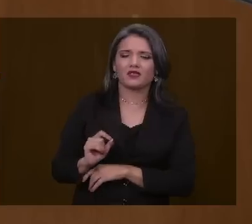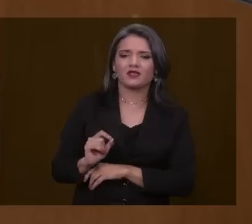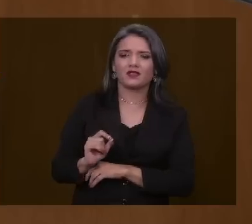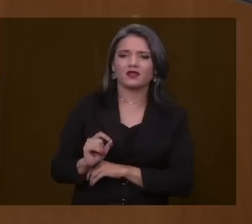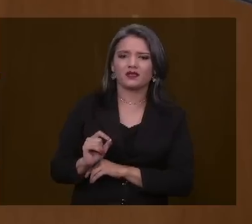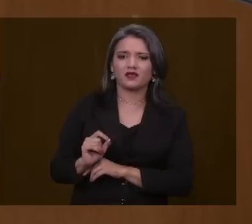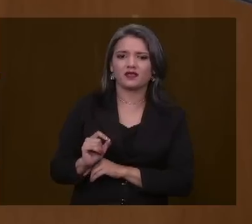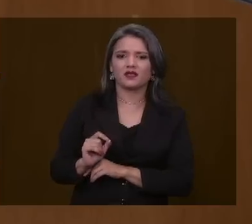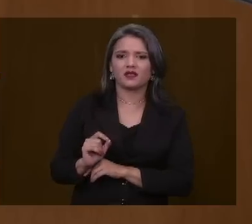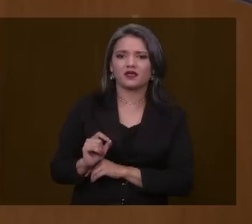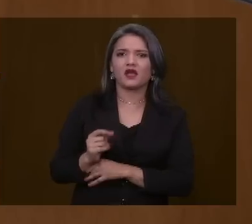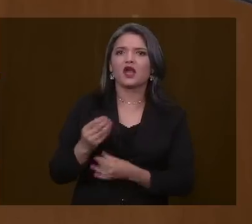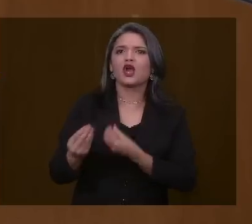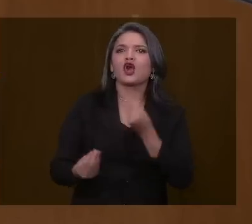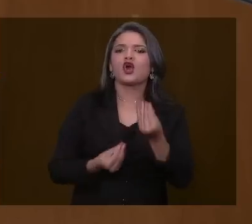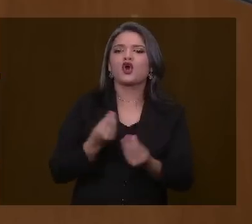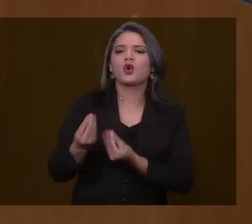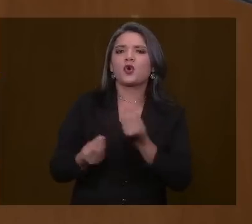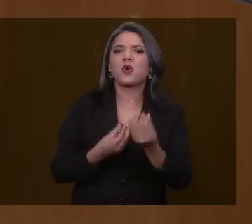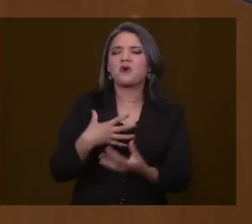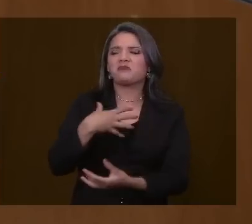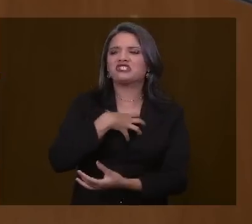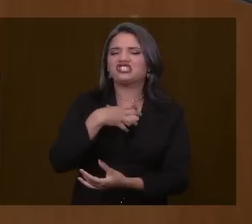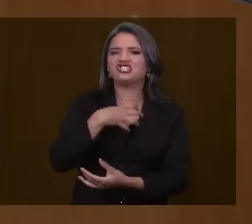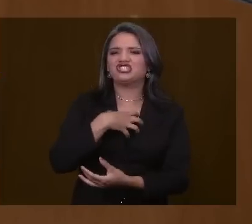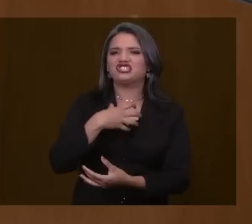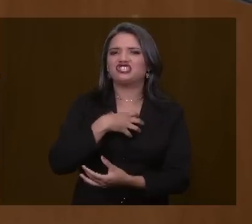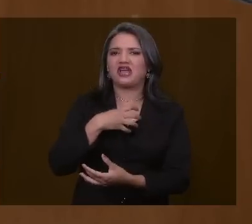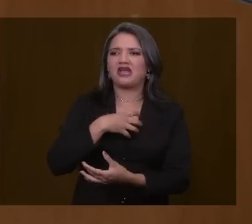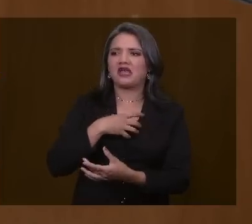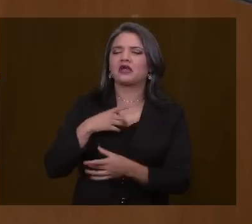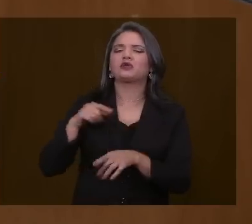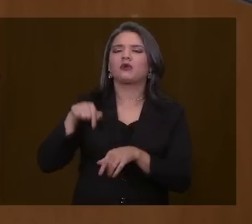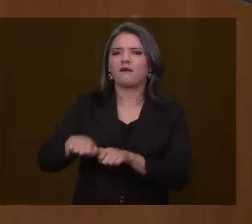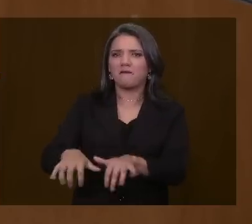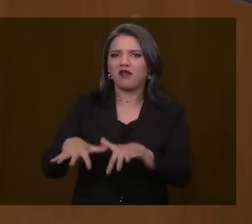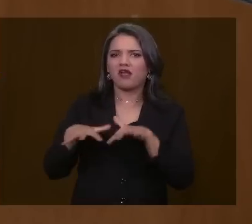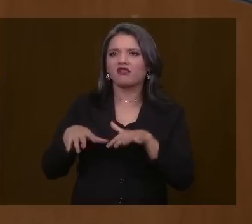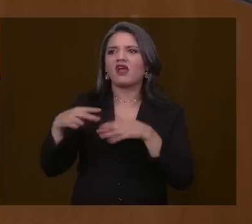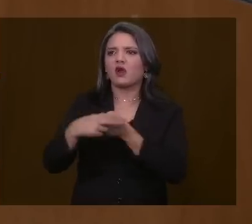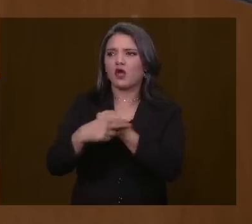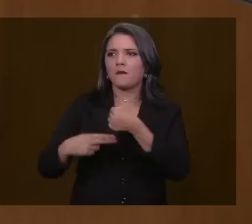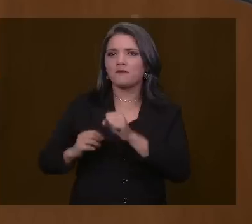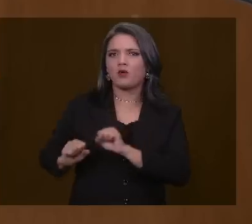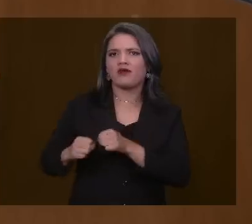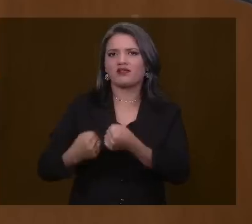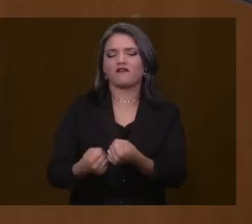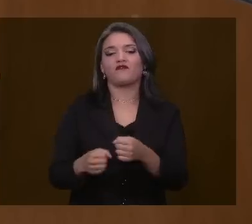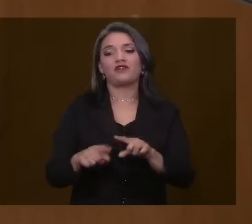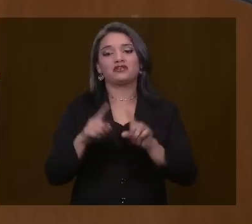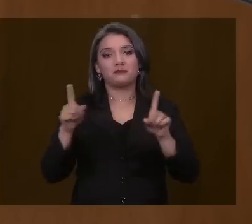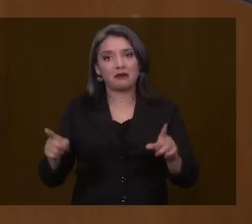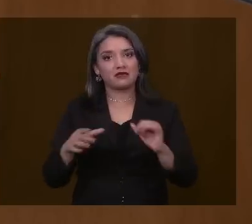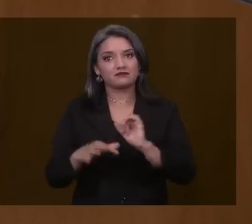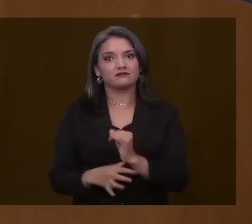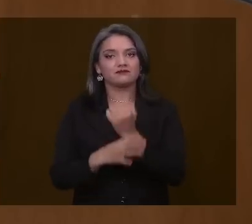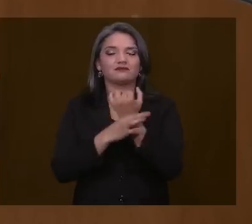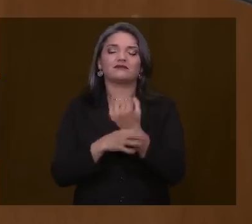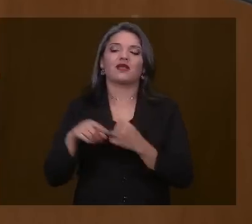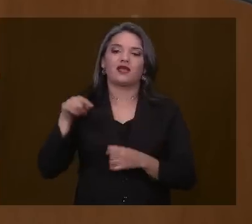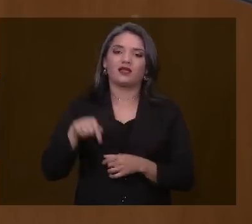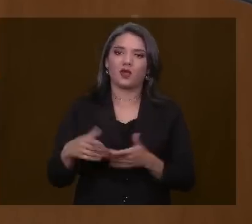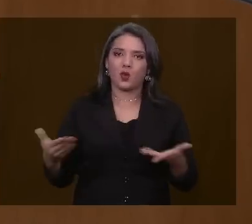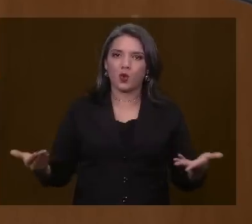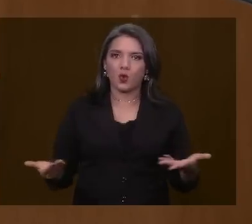o fulgor republicano que emana deste plenário e que se concretiza neste locus sagrado,